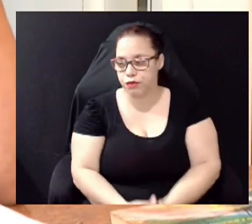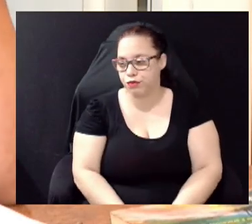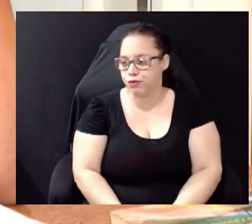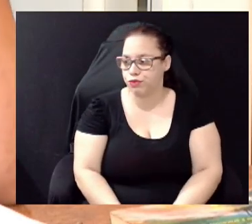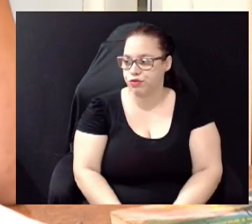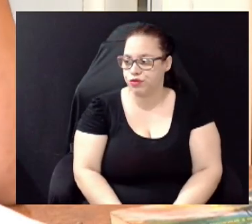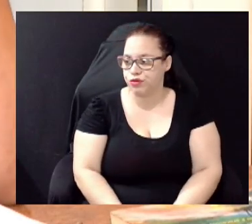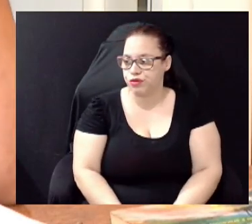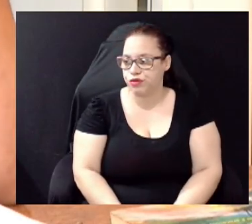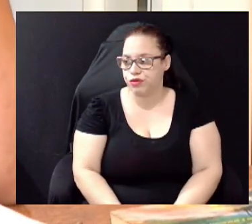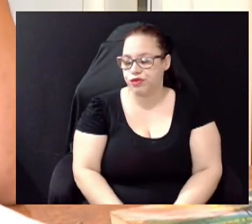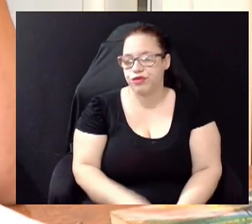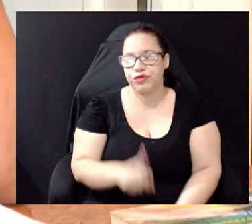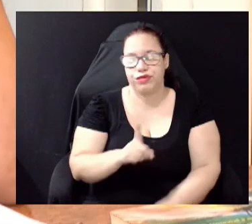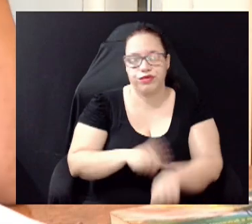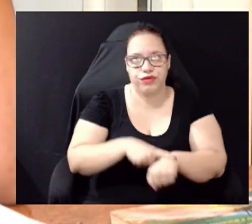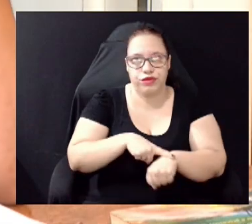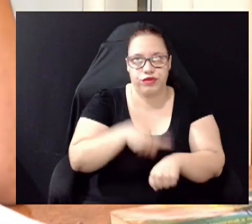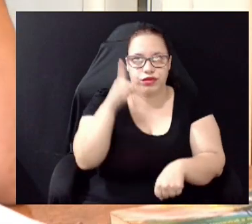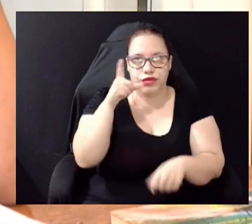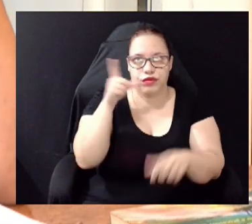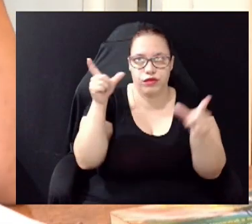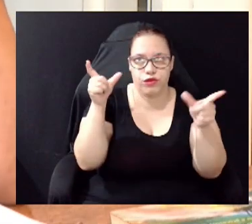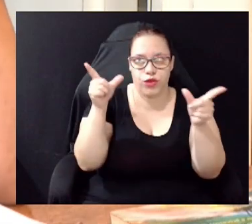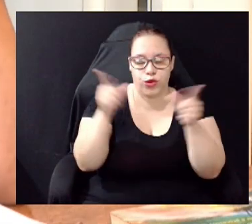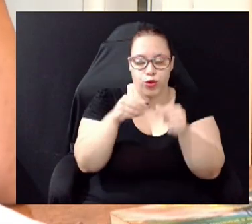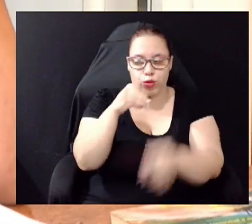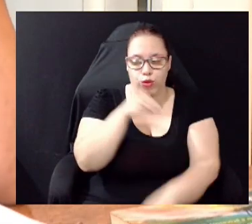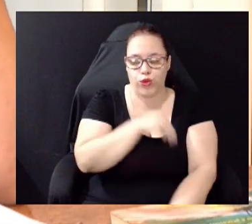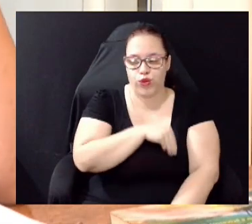carga horária e diminuição dos salários. Isso,